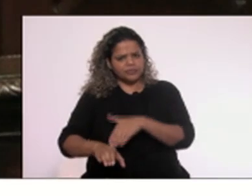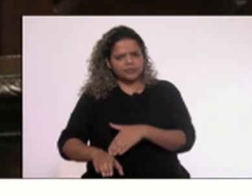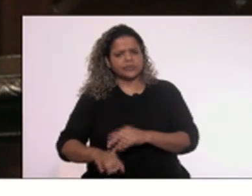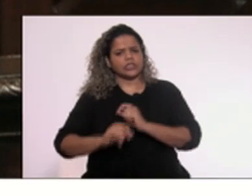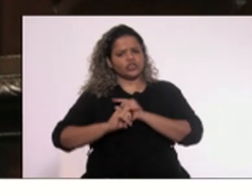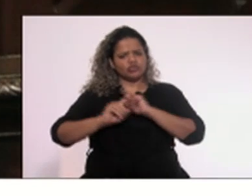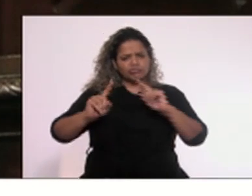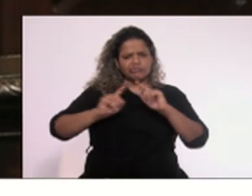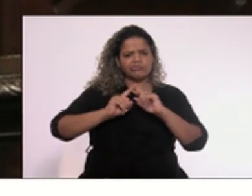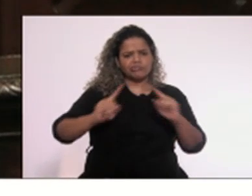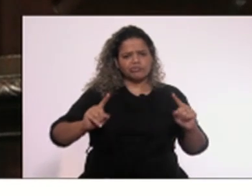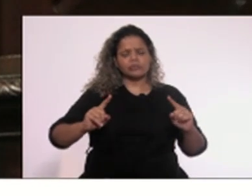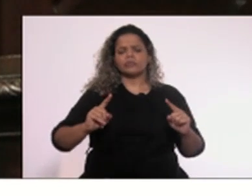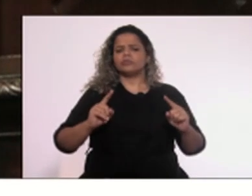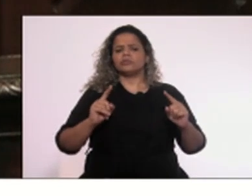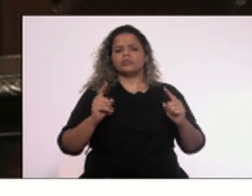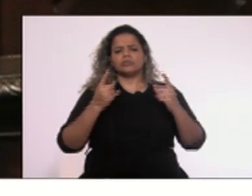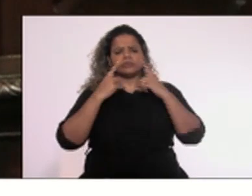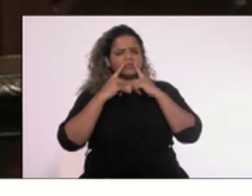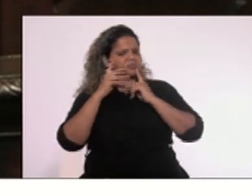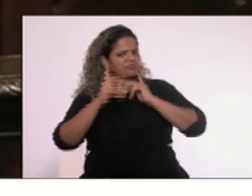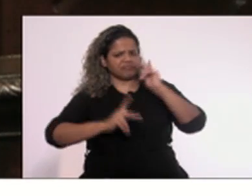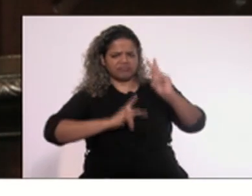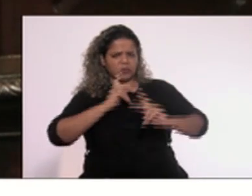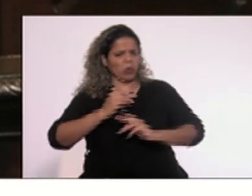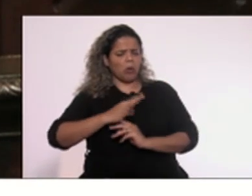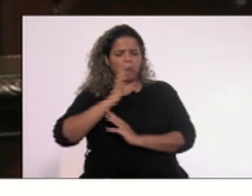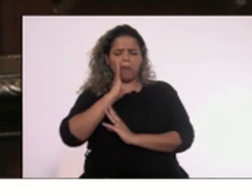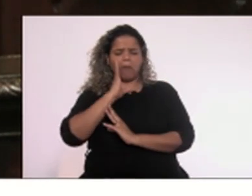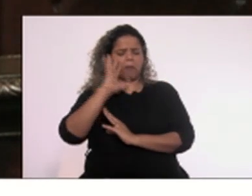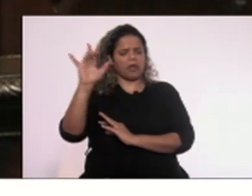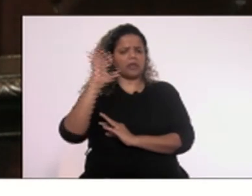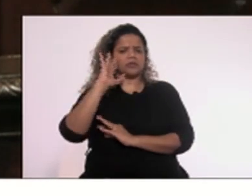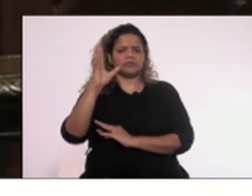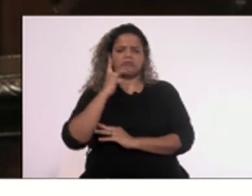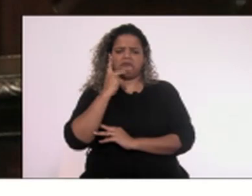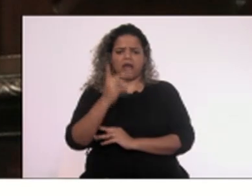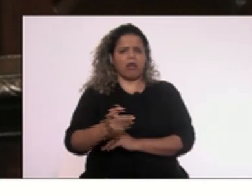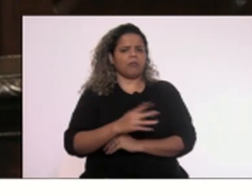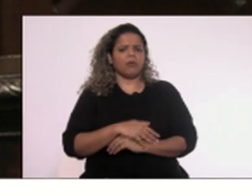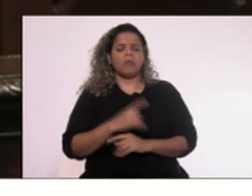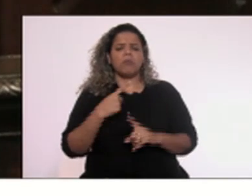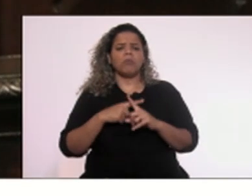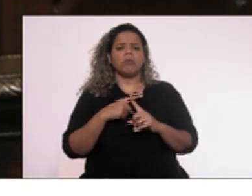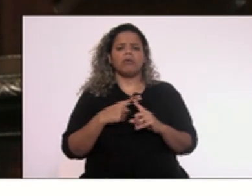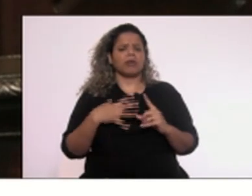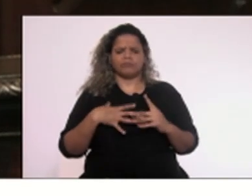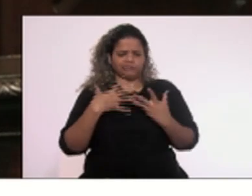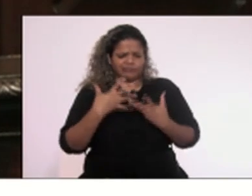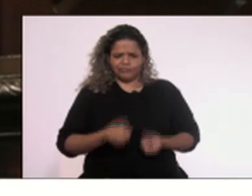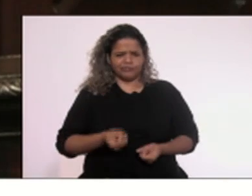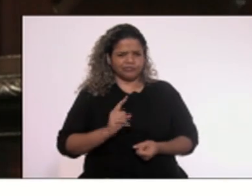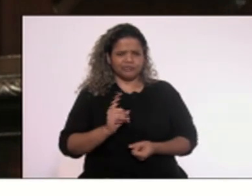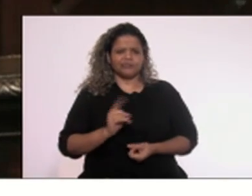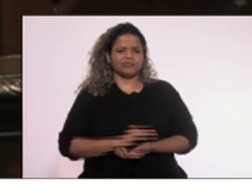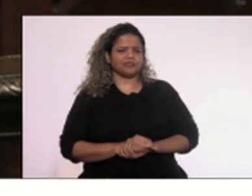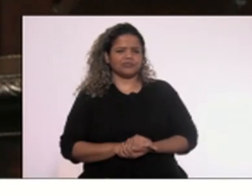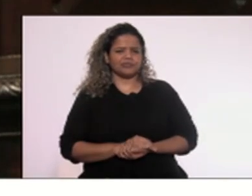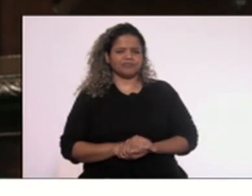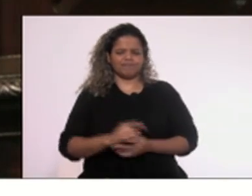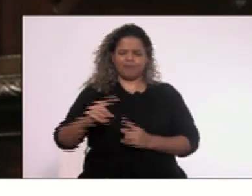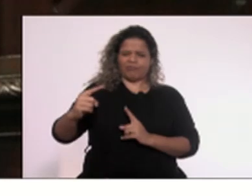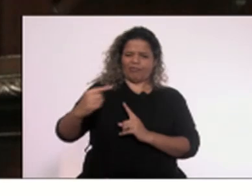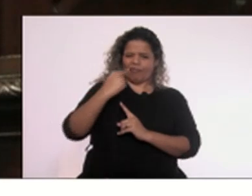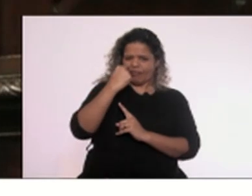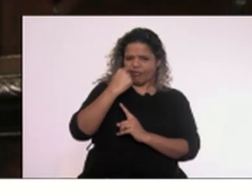expondo publicamente o que eu penso, porque não admito o